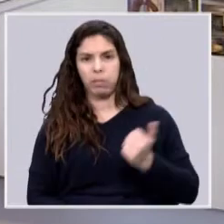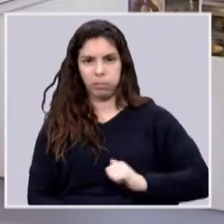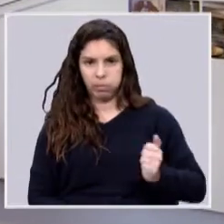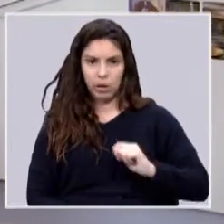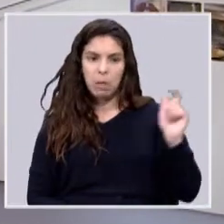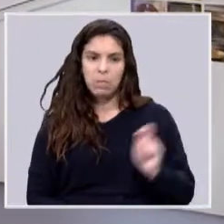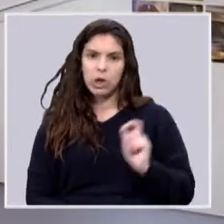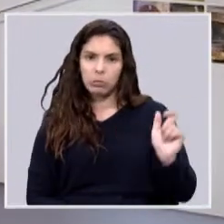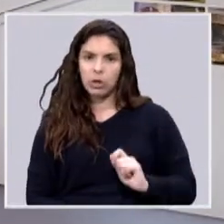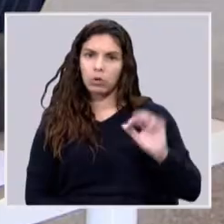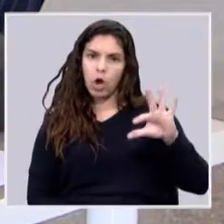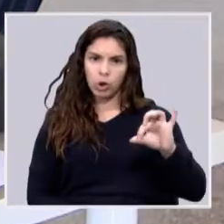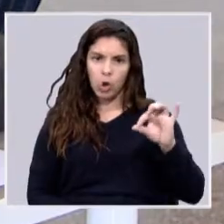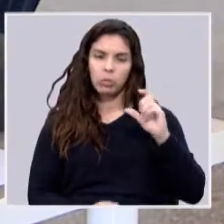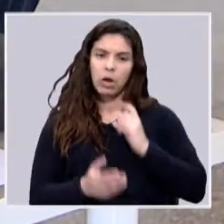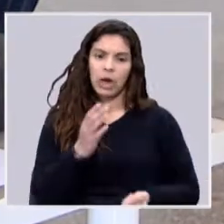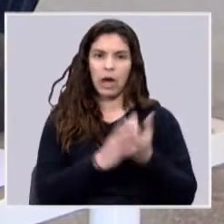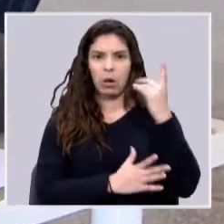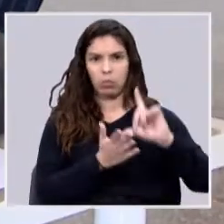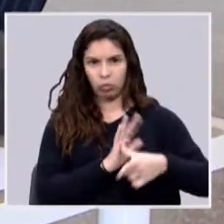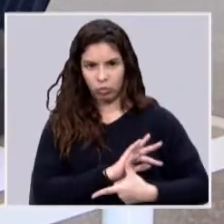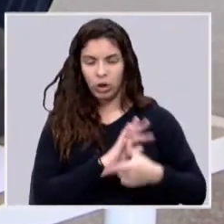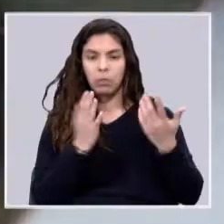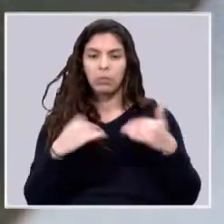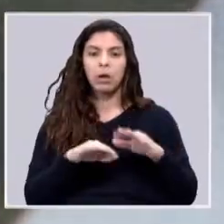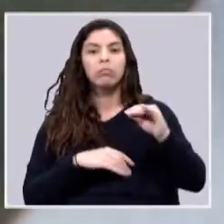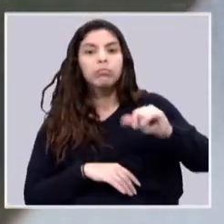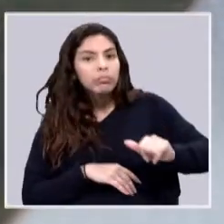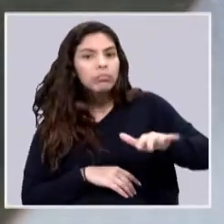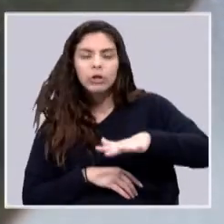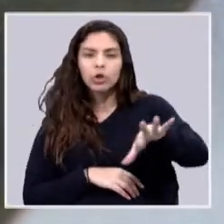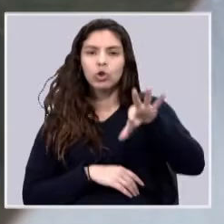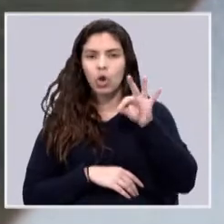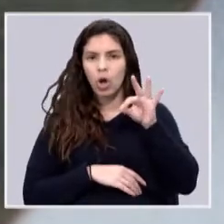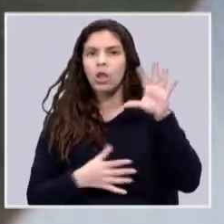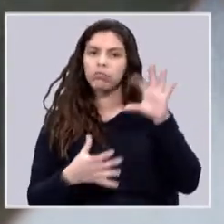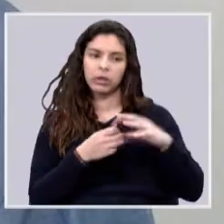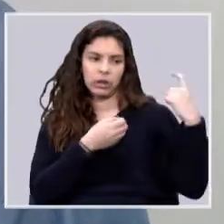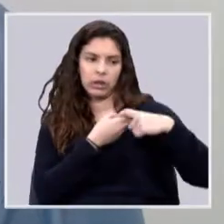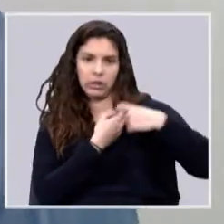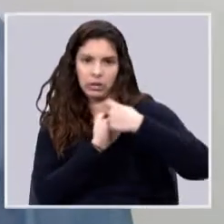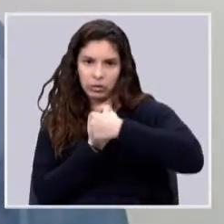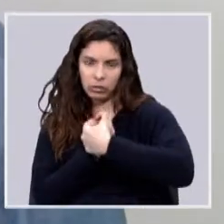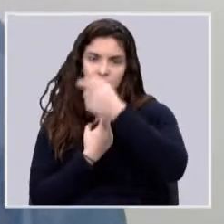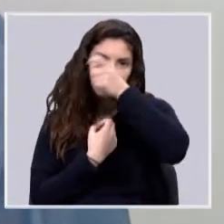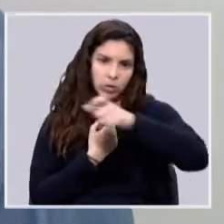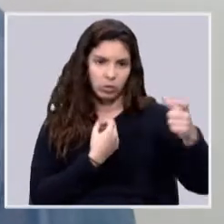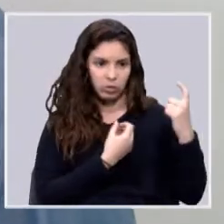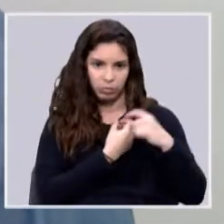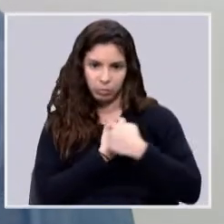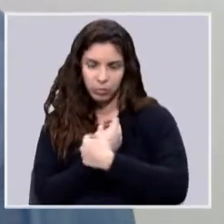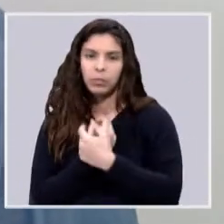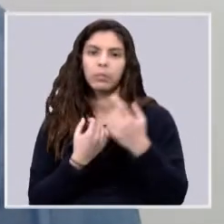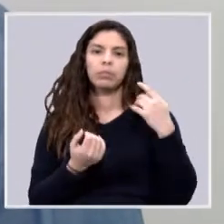nestes 18 meses em que criámos este projeto e o território escolhido teve a ver com os parceiros que colaboraram no